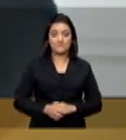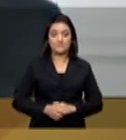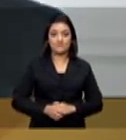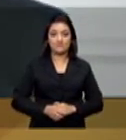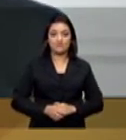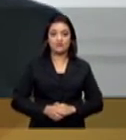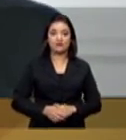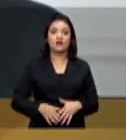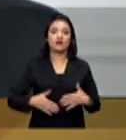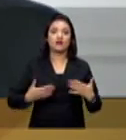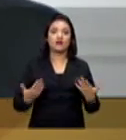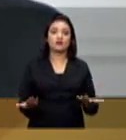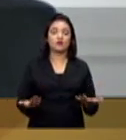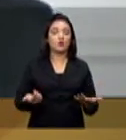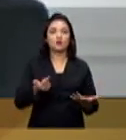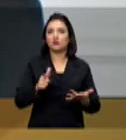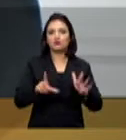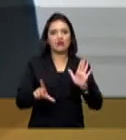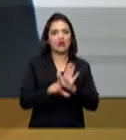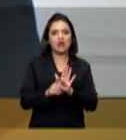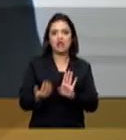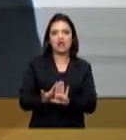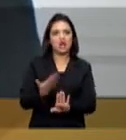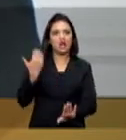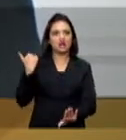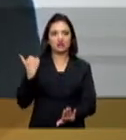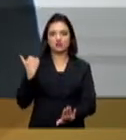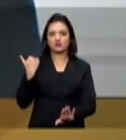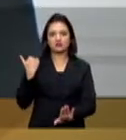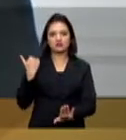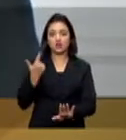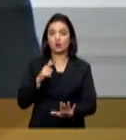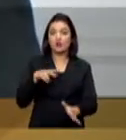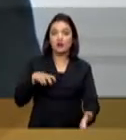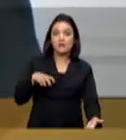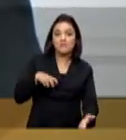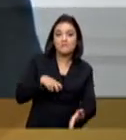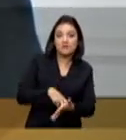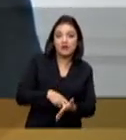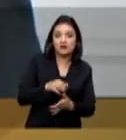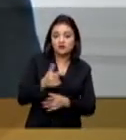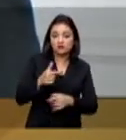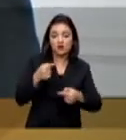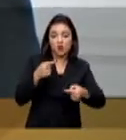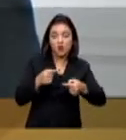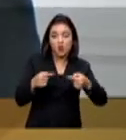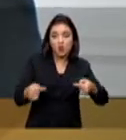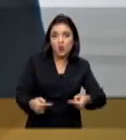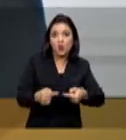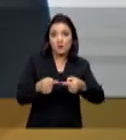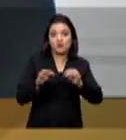sem lei anterior que o defina, não há pena sem combinação legal.